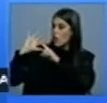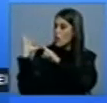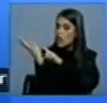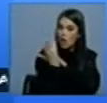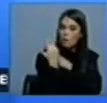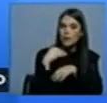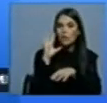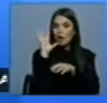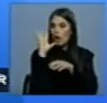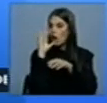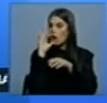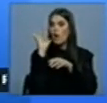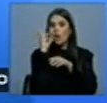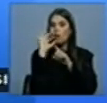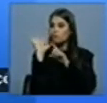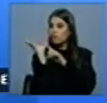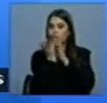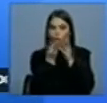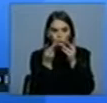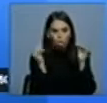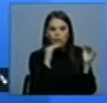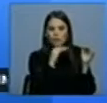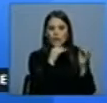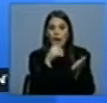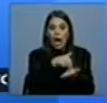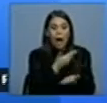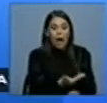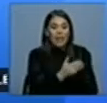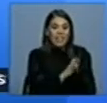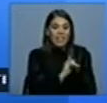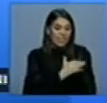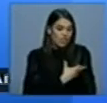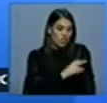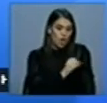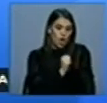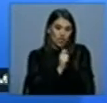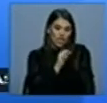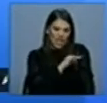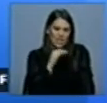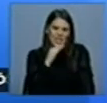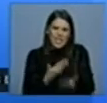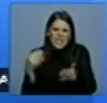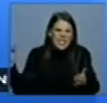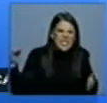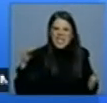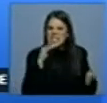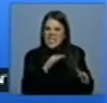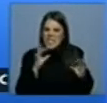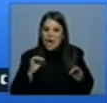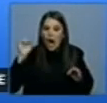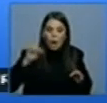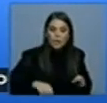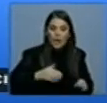esse aquecimento arrefece ao longo do tempo. A presença do hidrogênio faz arrefecer muito mais rapidamente. Muito mais rapidamente. O nitrato fica